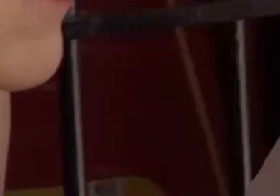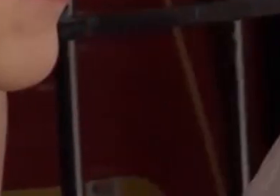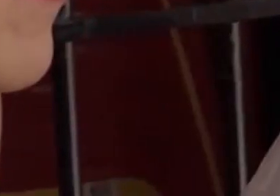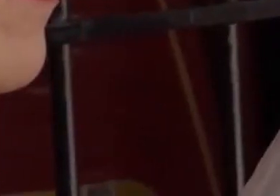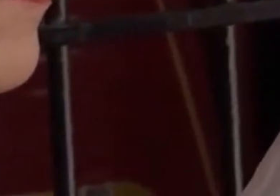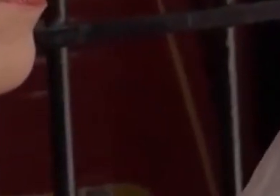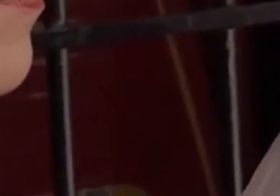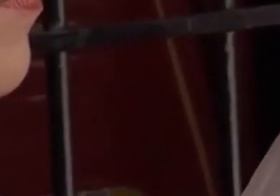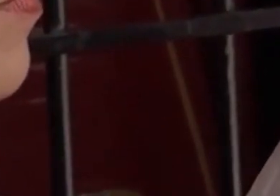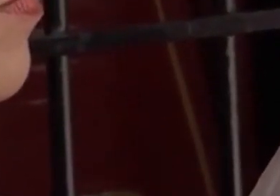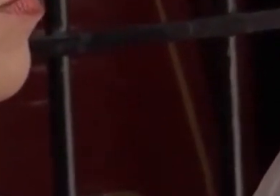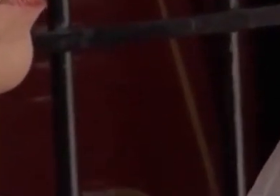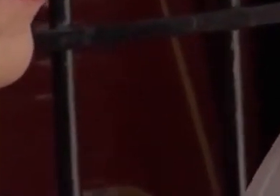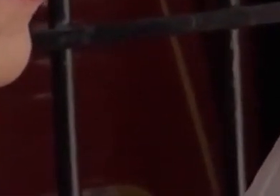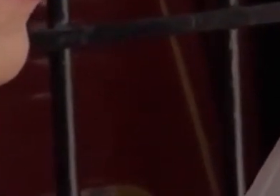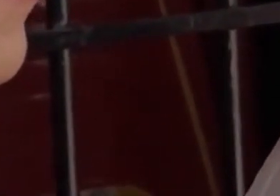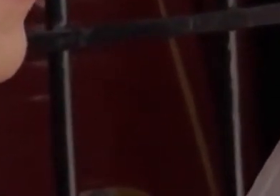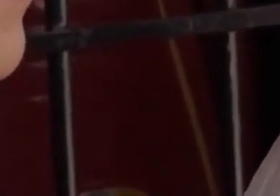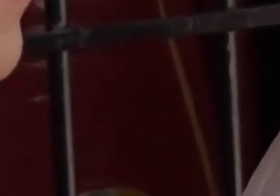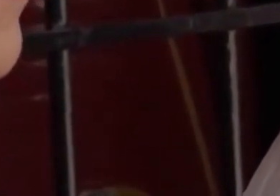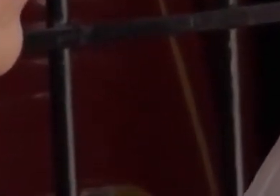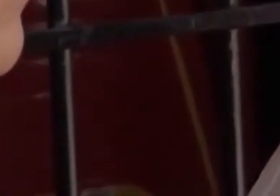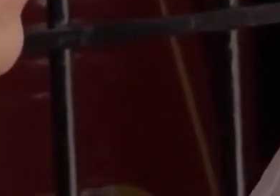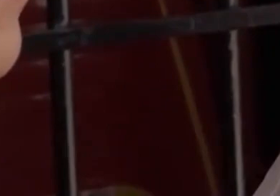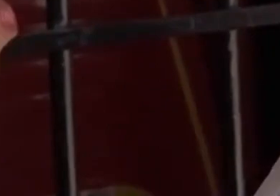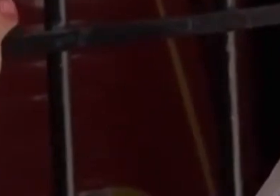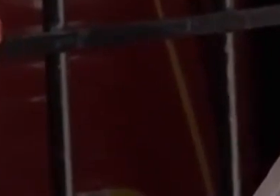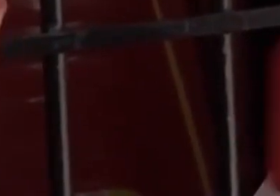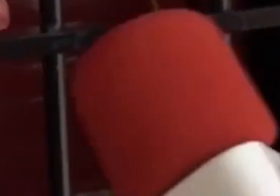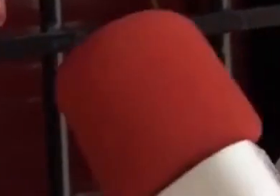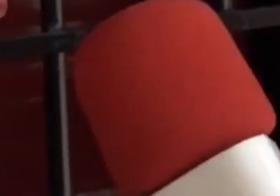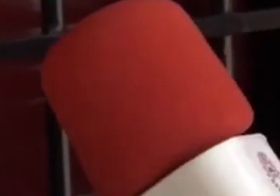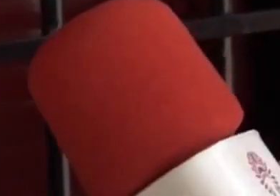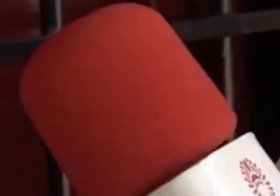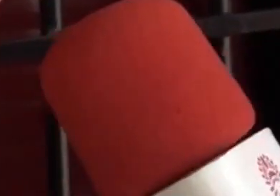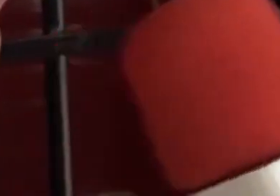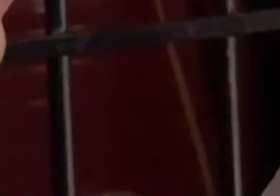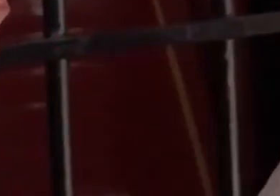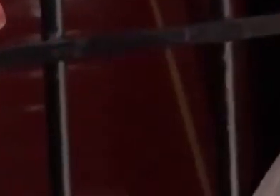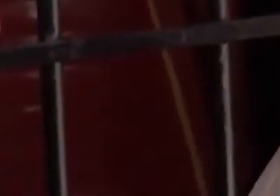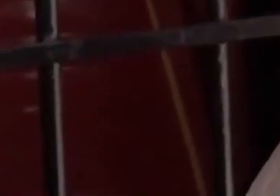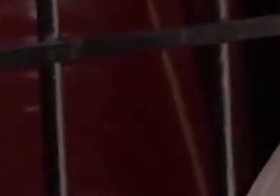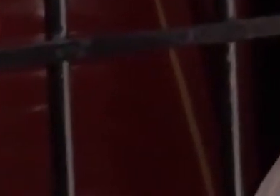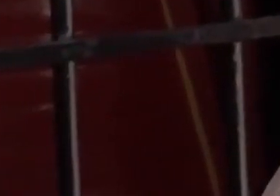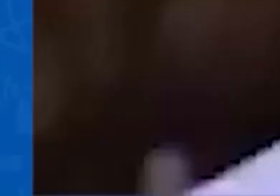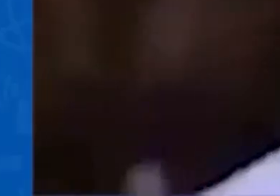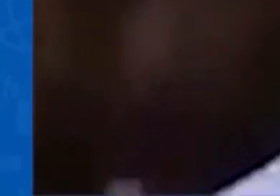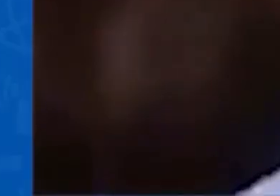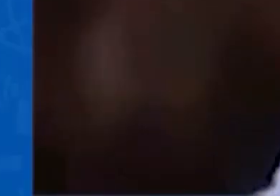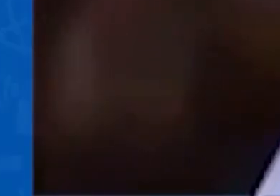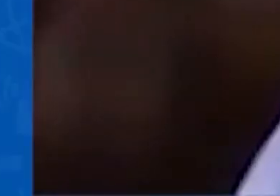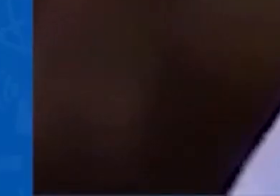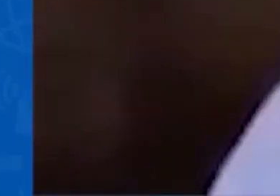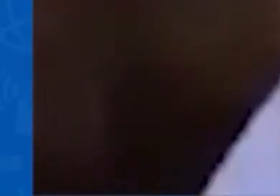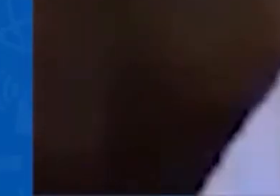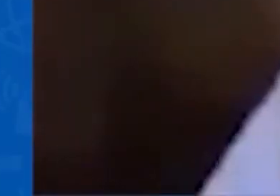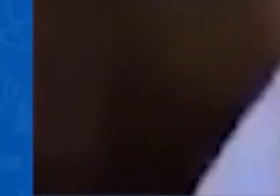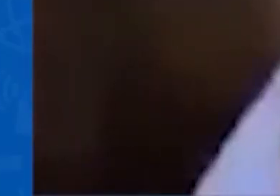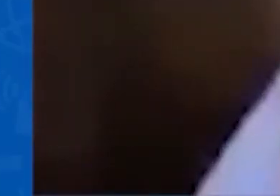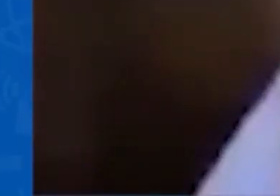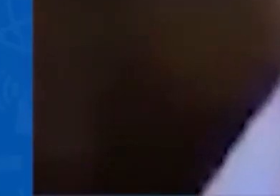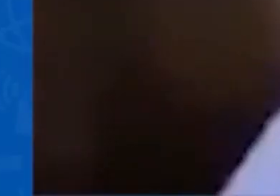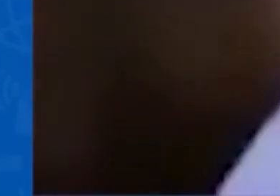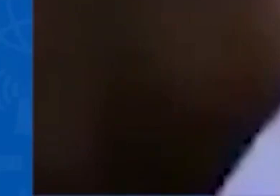é casado? Não, sou viúvo, ia duas vezes. Já matou duas vezes? Não, a morte.